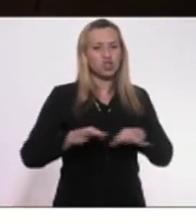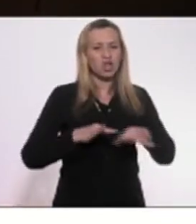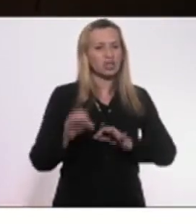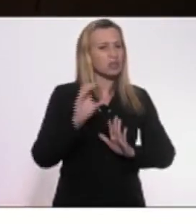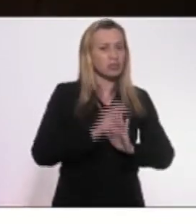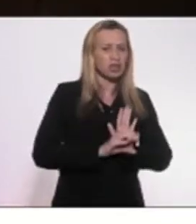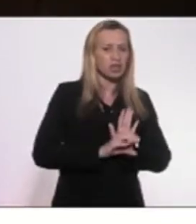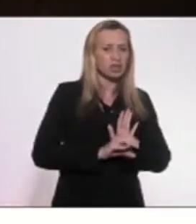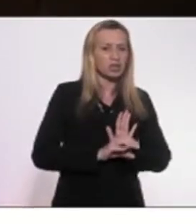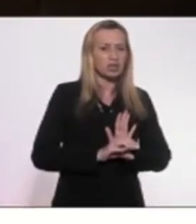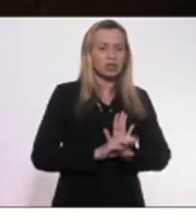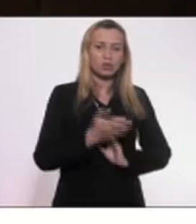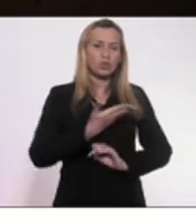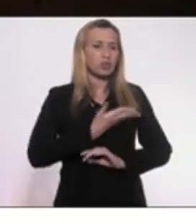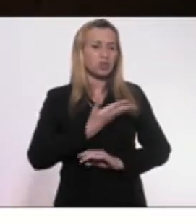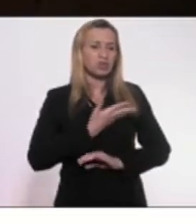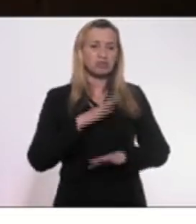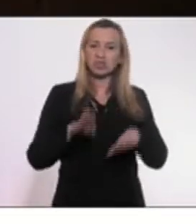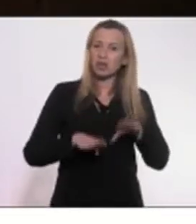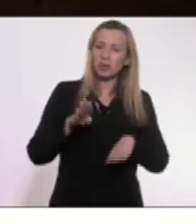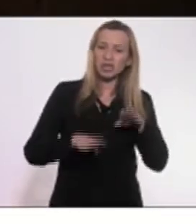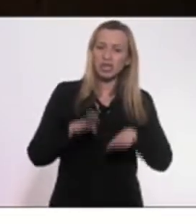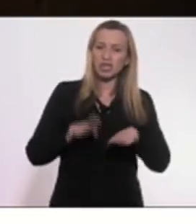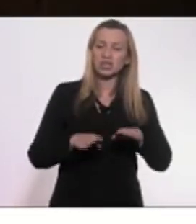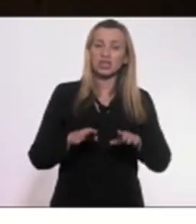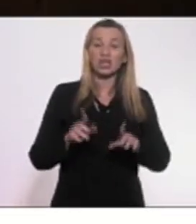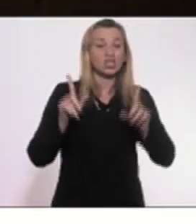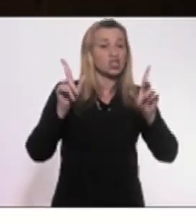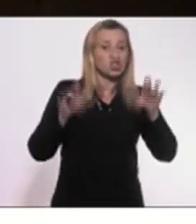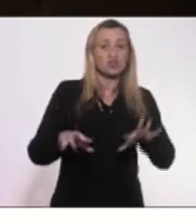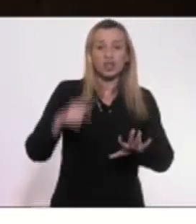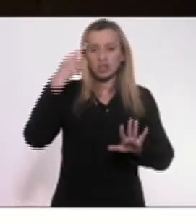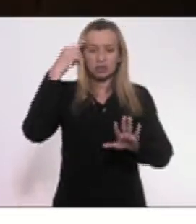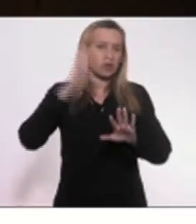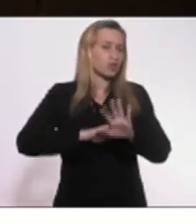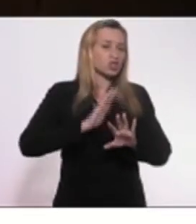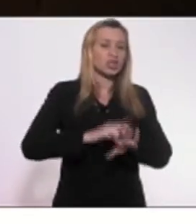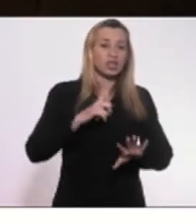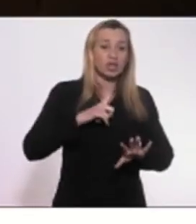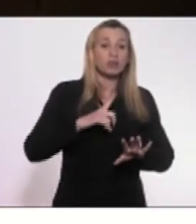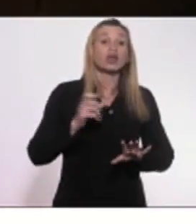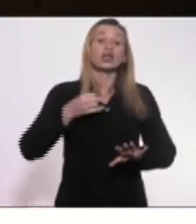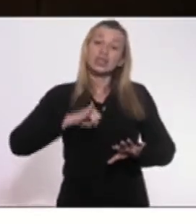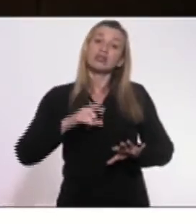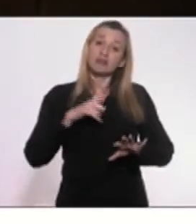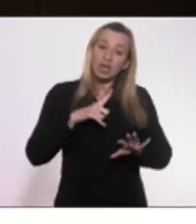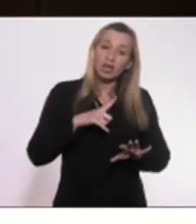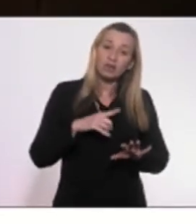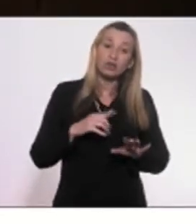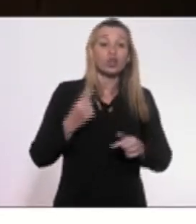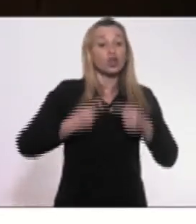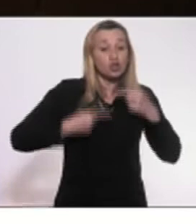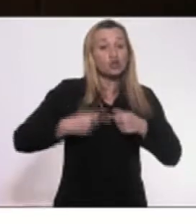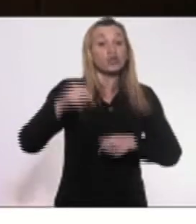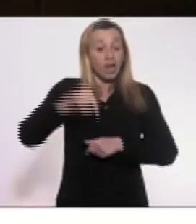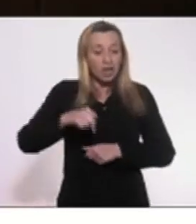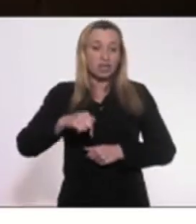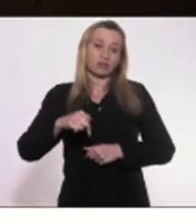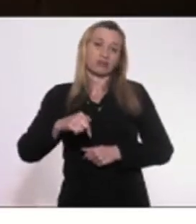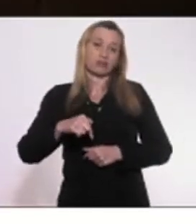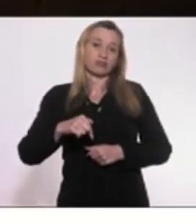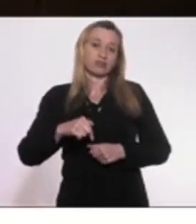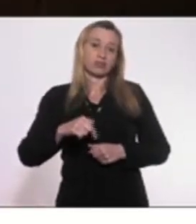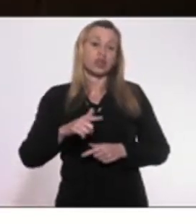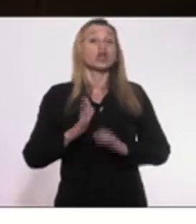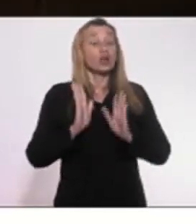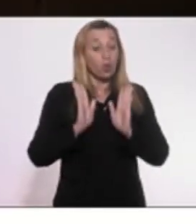outro projeto de colega, independente das diferenças ideológicas que temos. Se eu tenho alguma diferença, que eu discuta aqui no plenário.